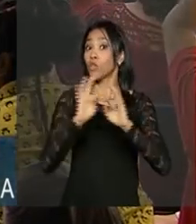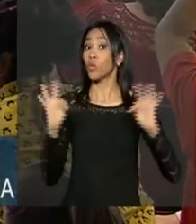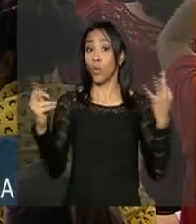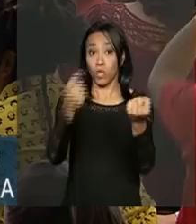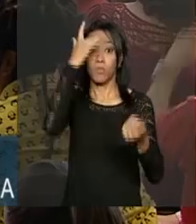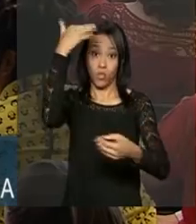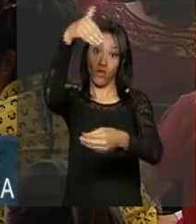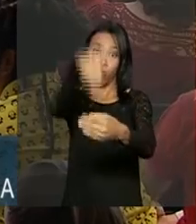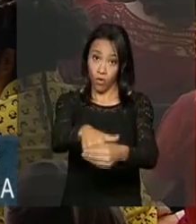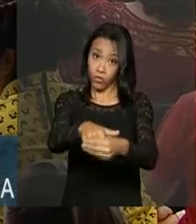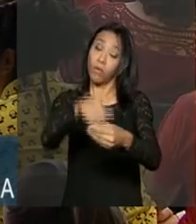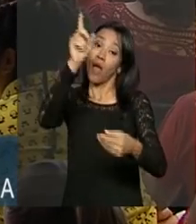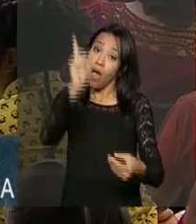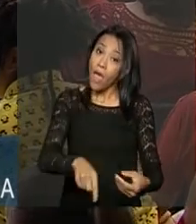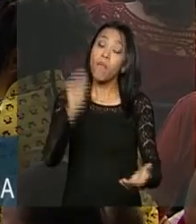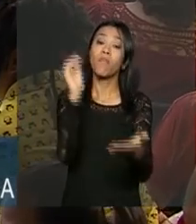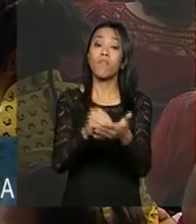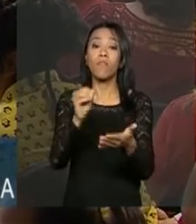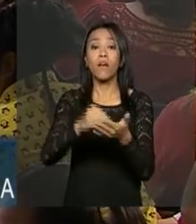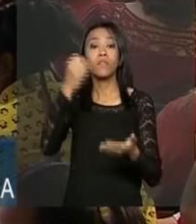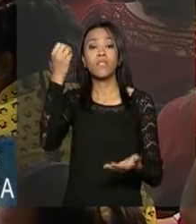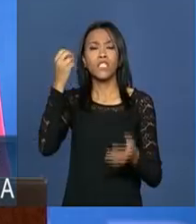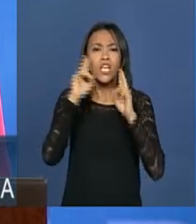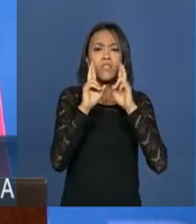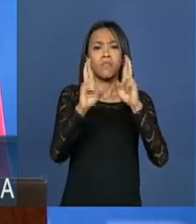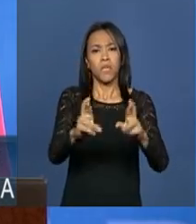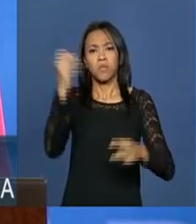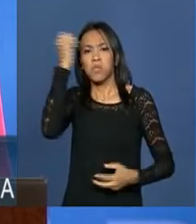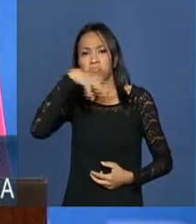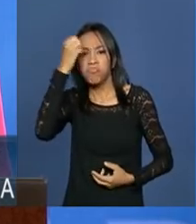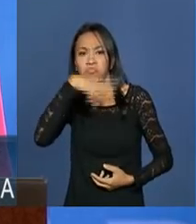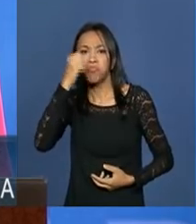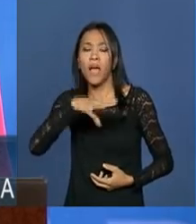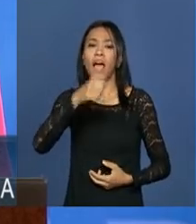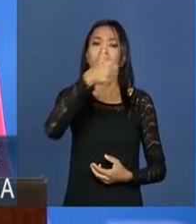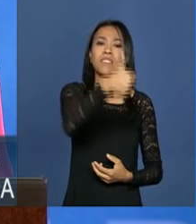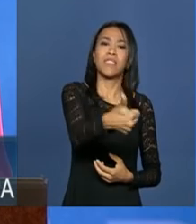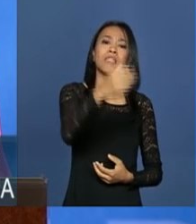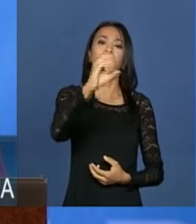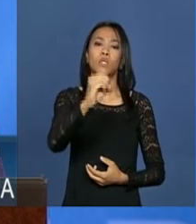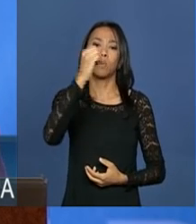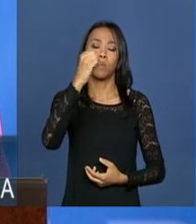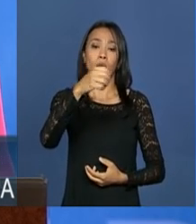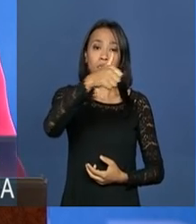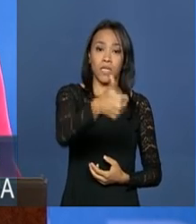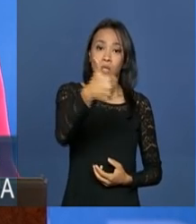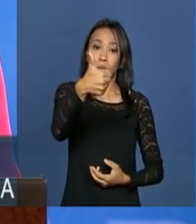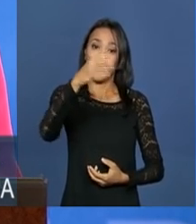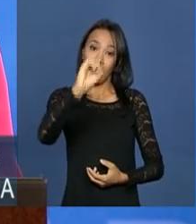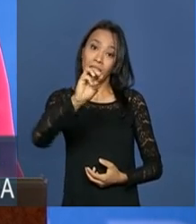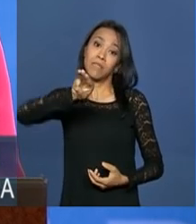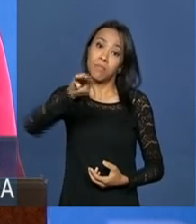eleitores. É um insulto aos 110 milhões de brasileiras e